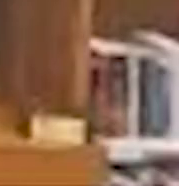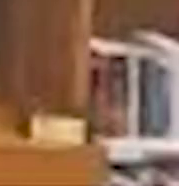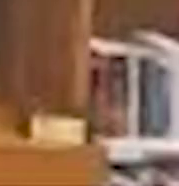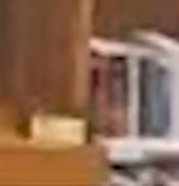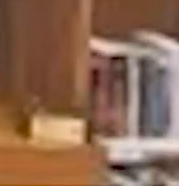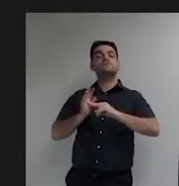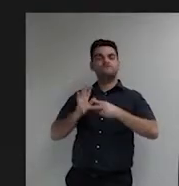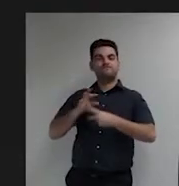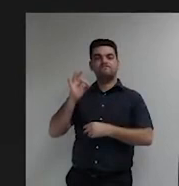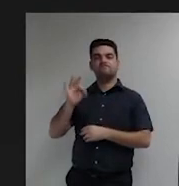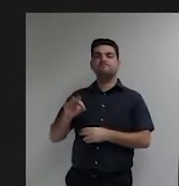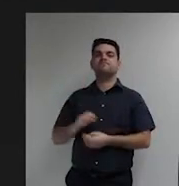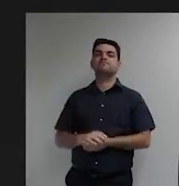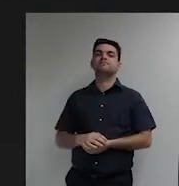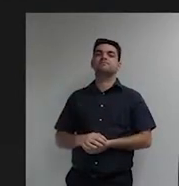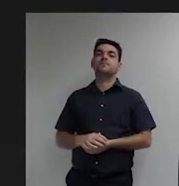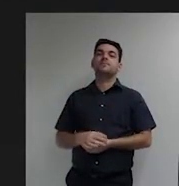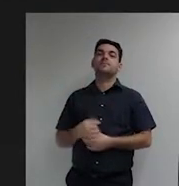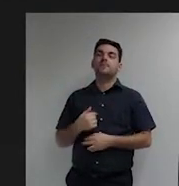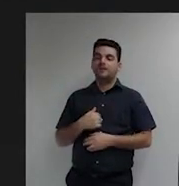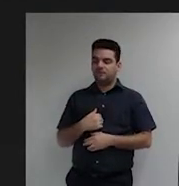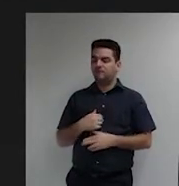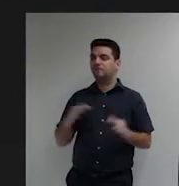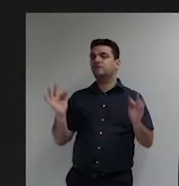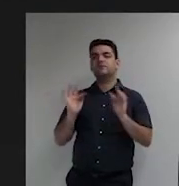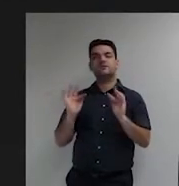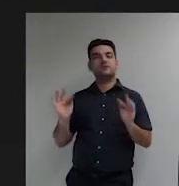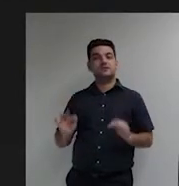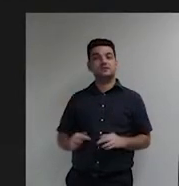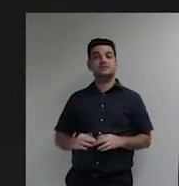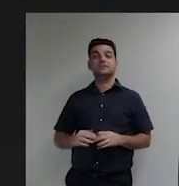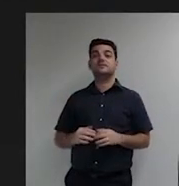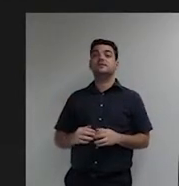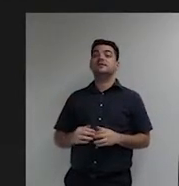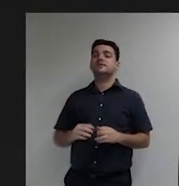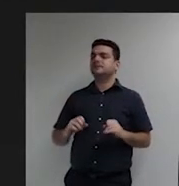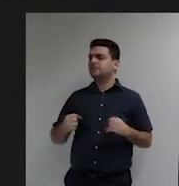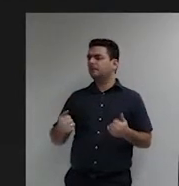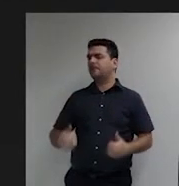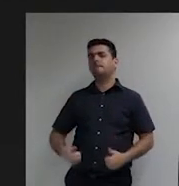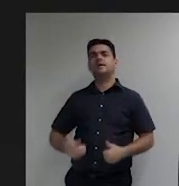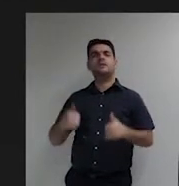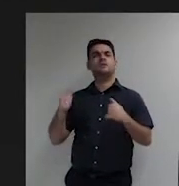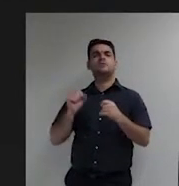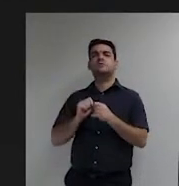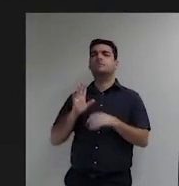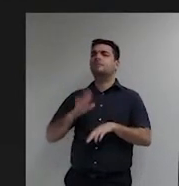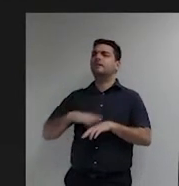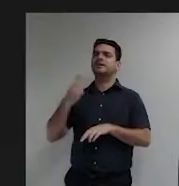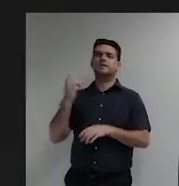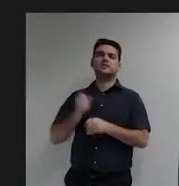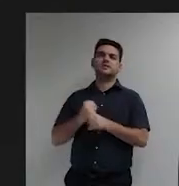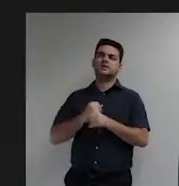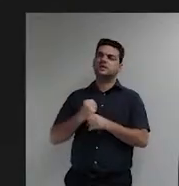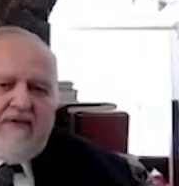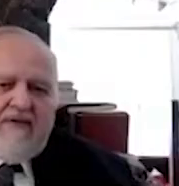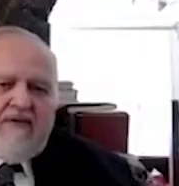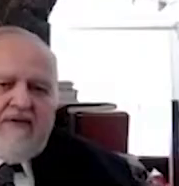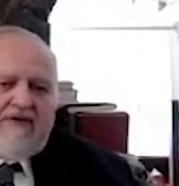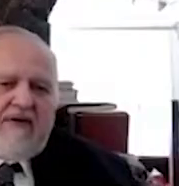demais ministros. Fui muito feliz fazendo o melhor trabalho que pude em mais de 30 anos de